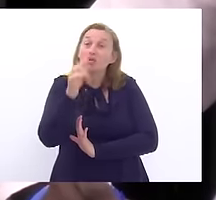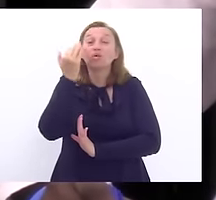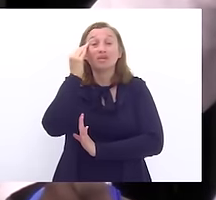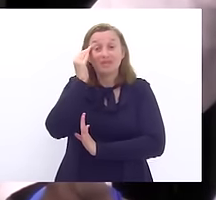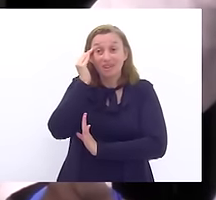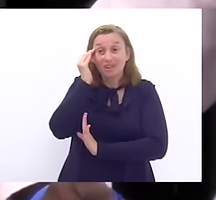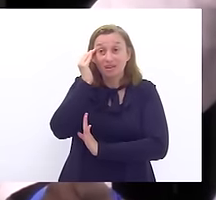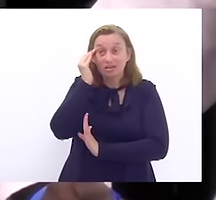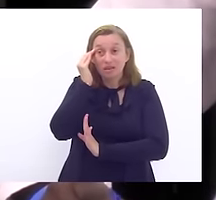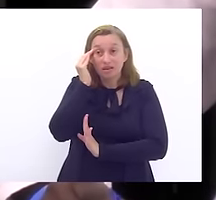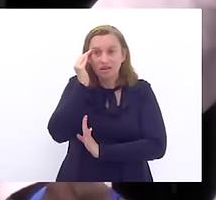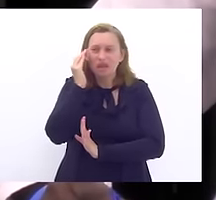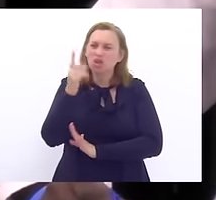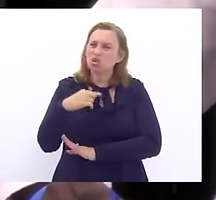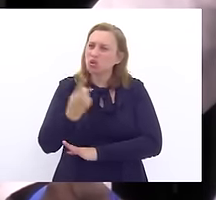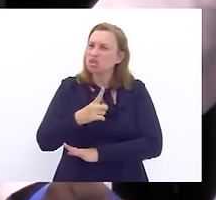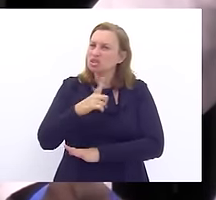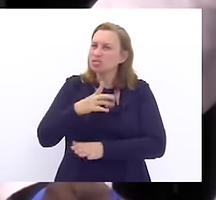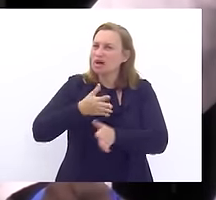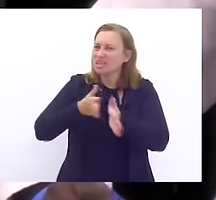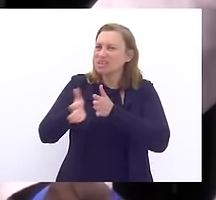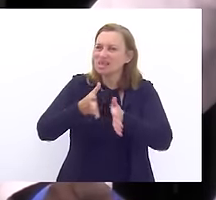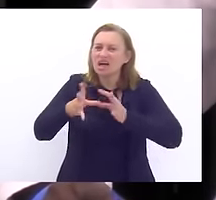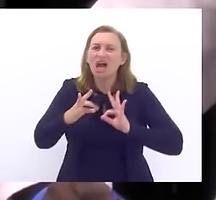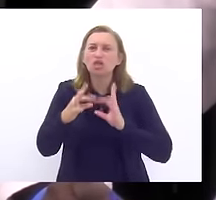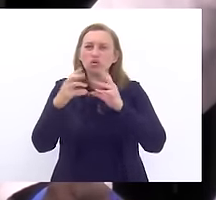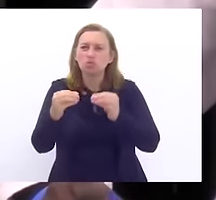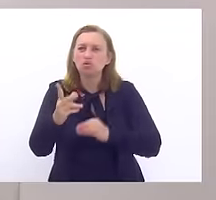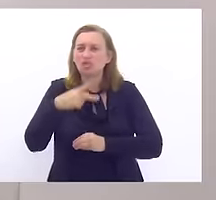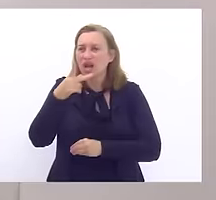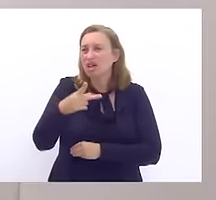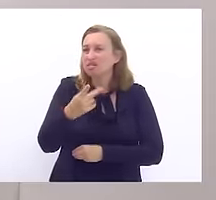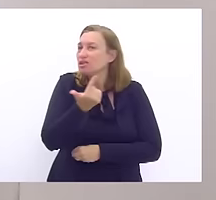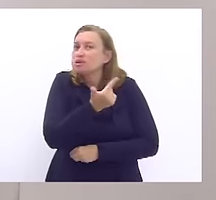a gente tem que ter acesso a tudo que está instrumentalizado